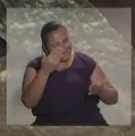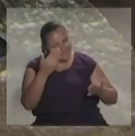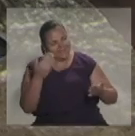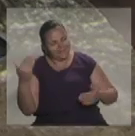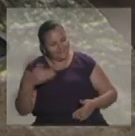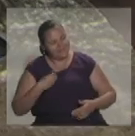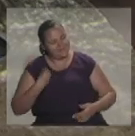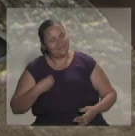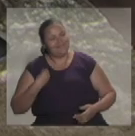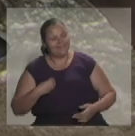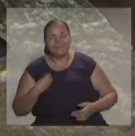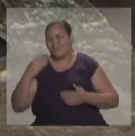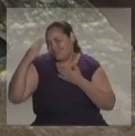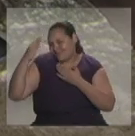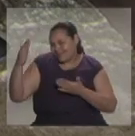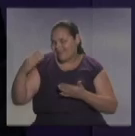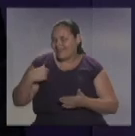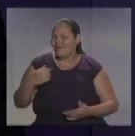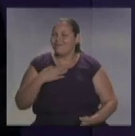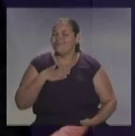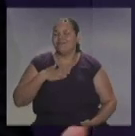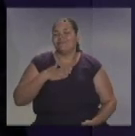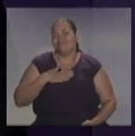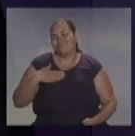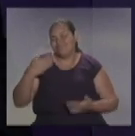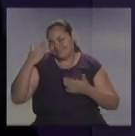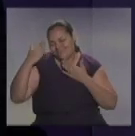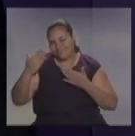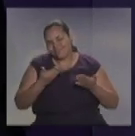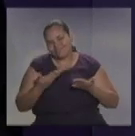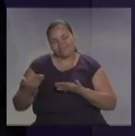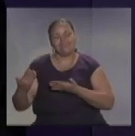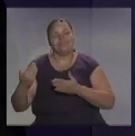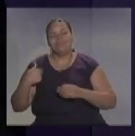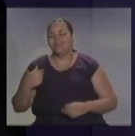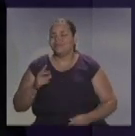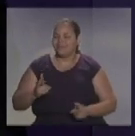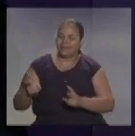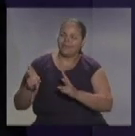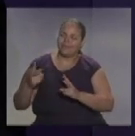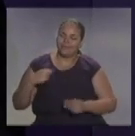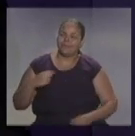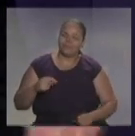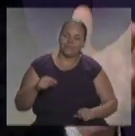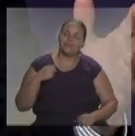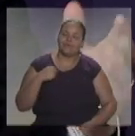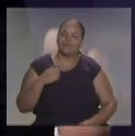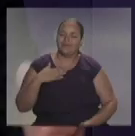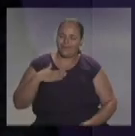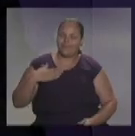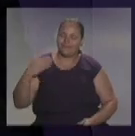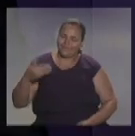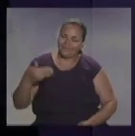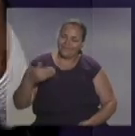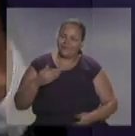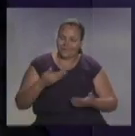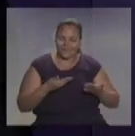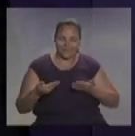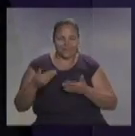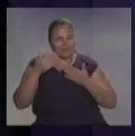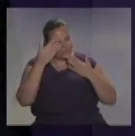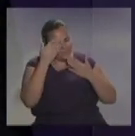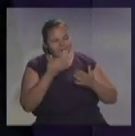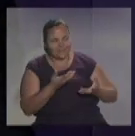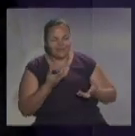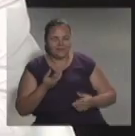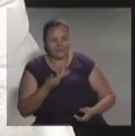Muito obrigada pela sua presença. Foi um prazer, muito obrigado. Eu que me sinto honrado e dizer que sempre que possível vai ser uma honra estar presente quando convidado.